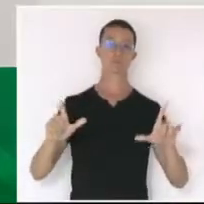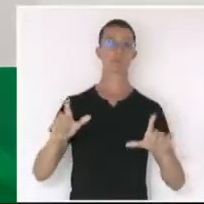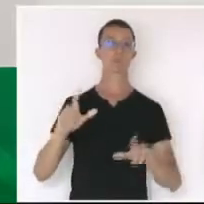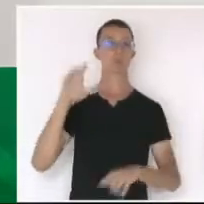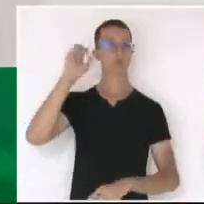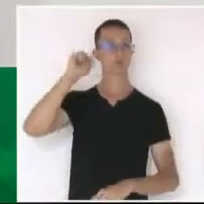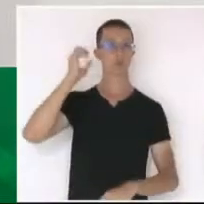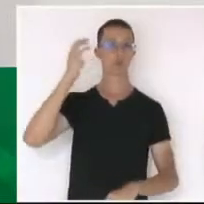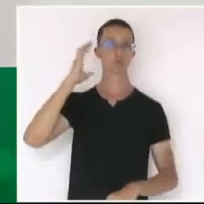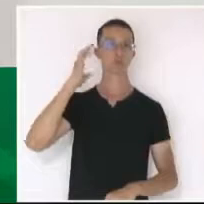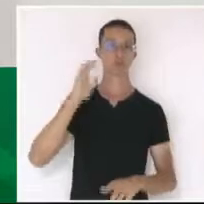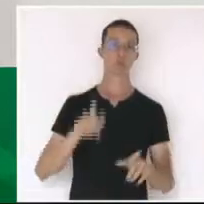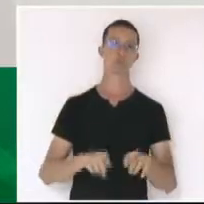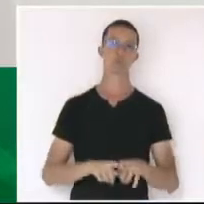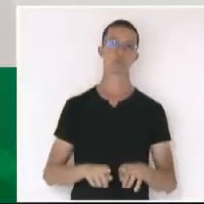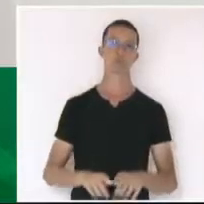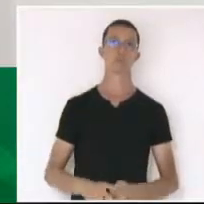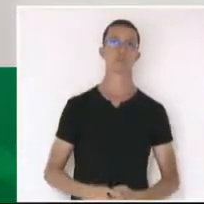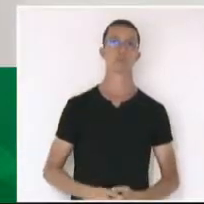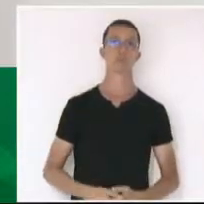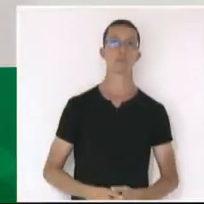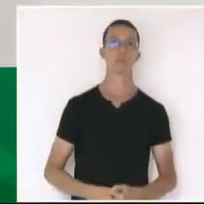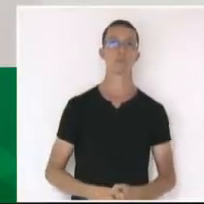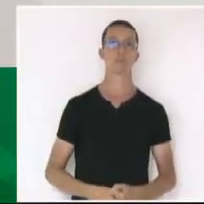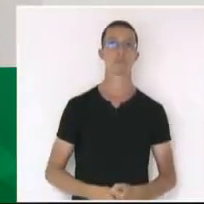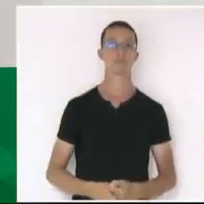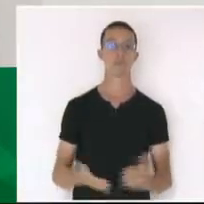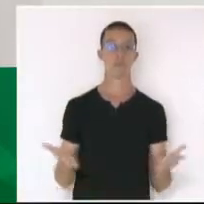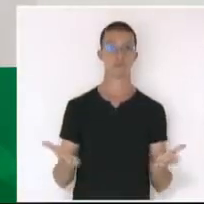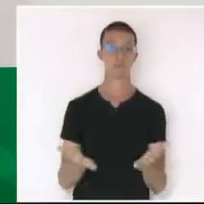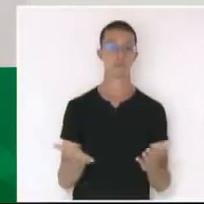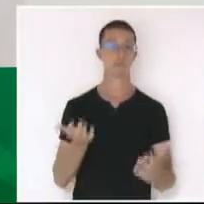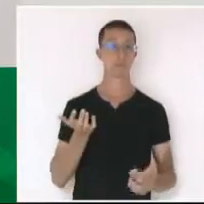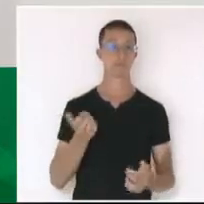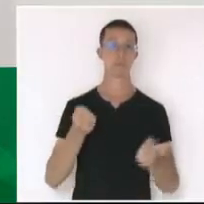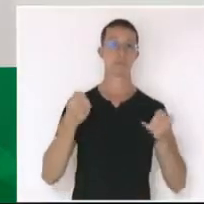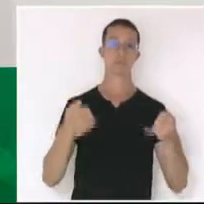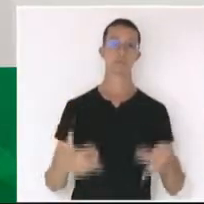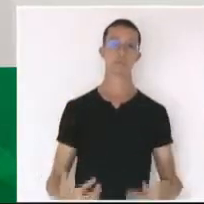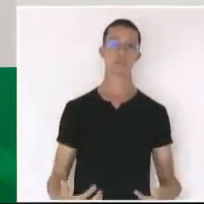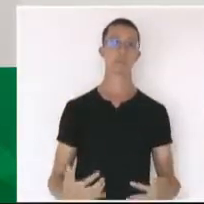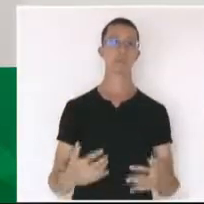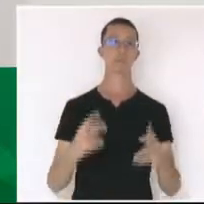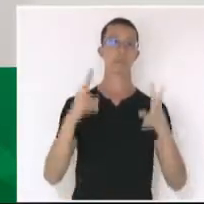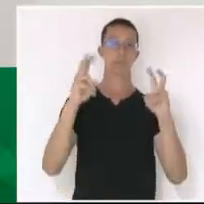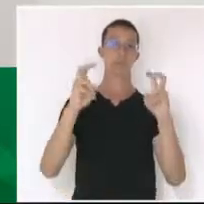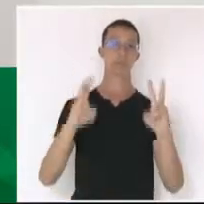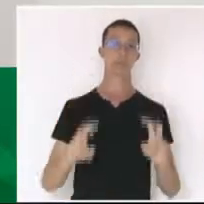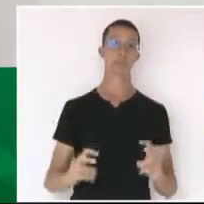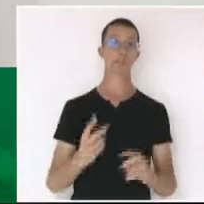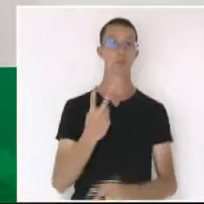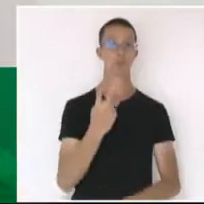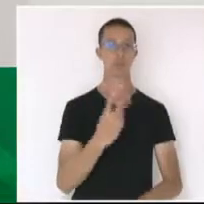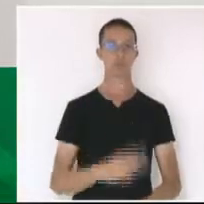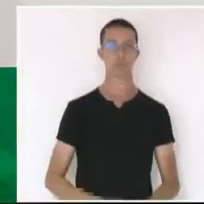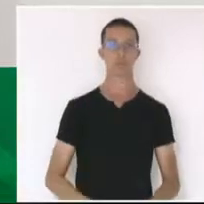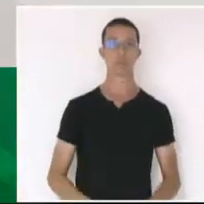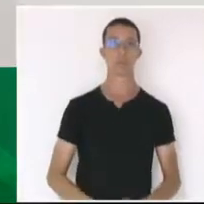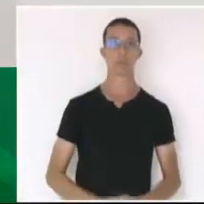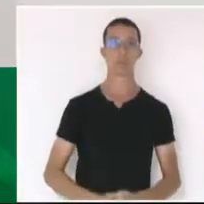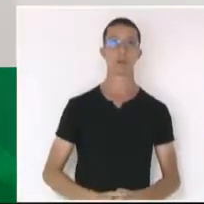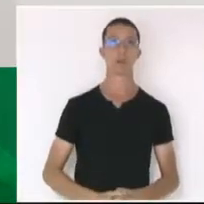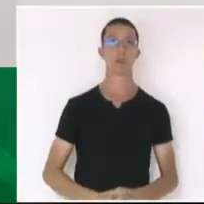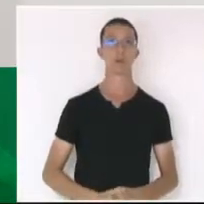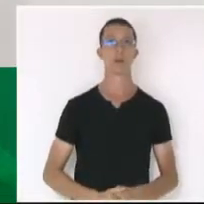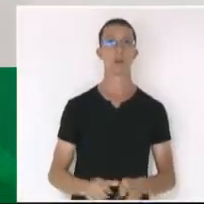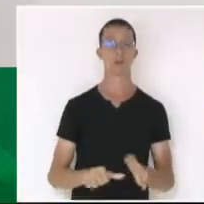nossa rádio digital eu gostaria de trazer dois temas receber o espaço primeiro deles e estudar